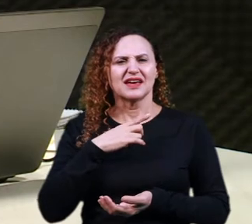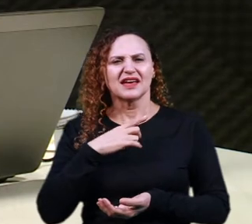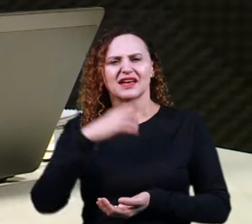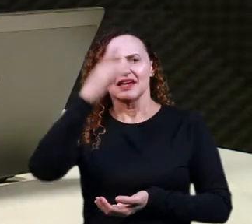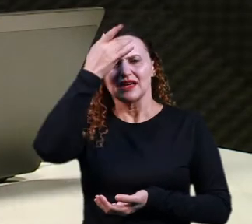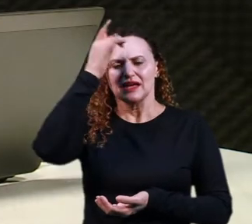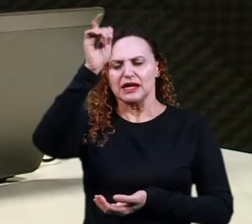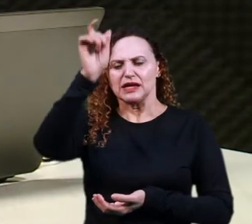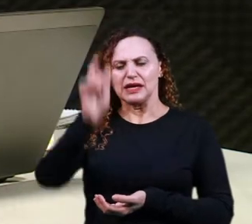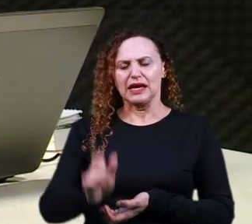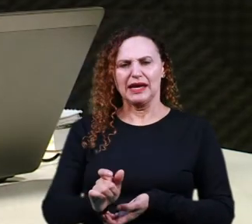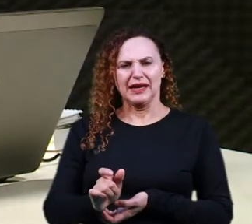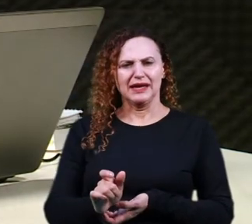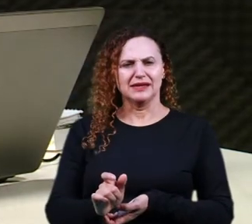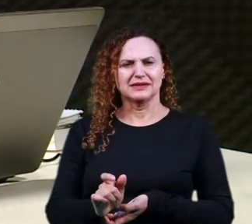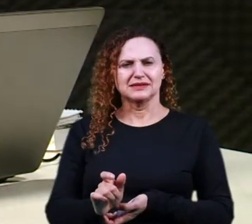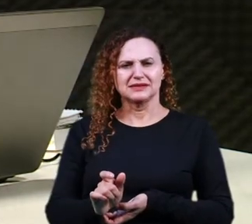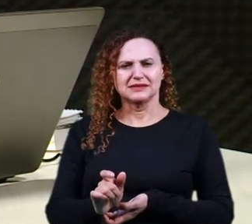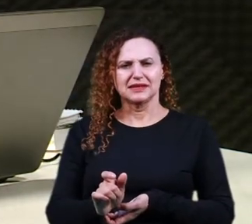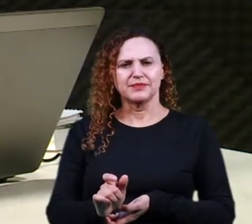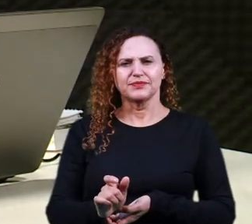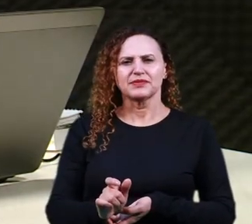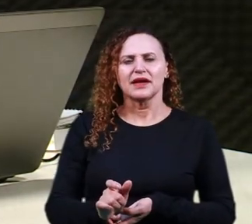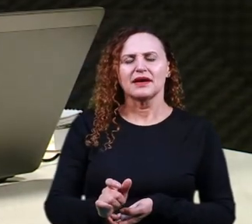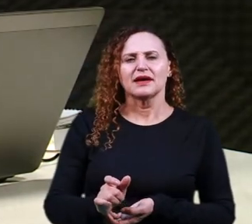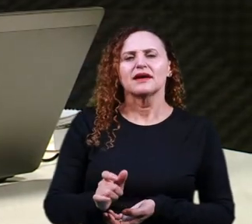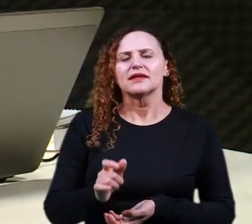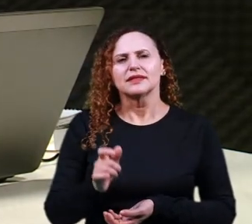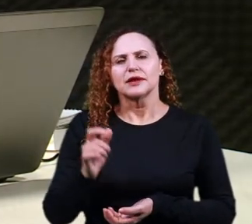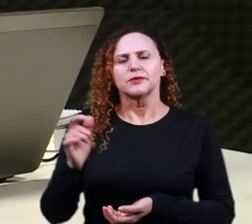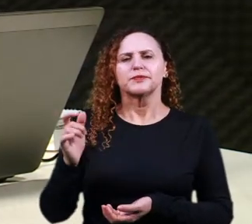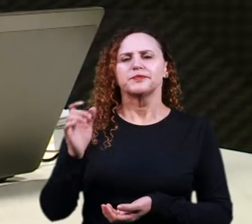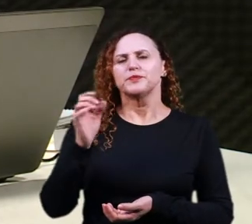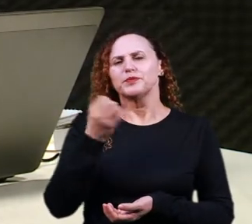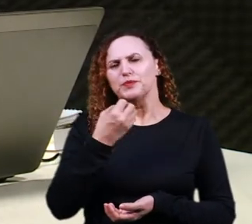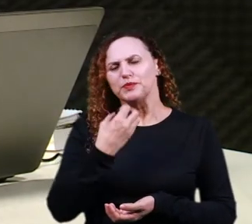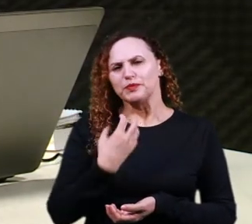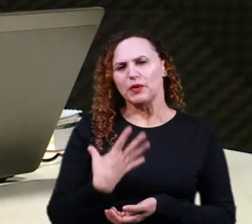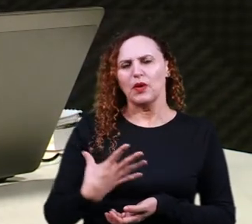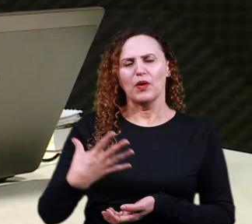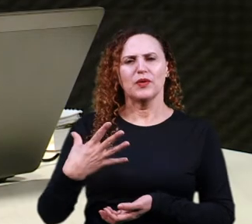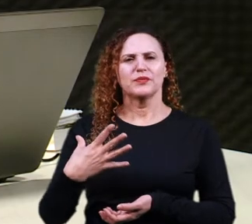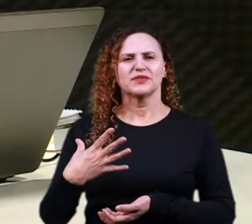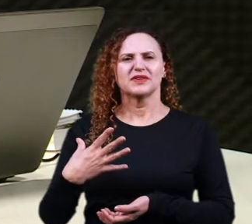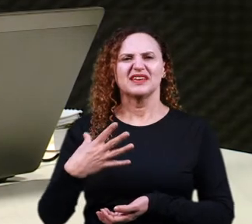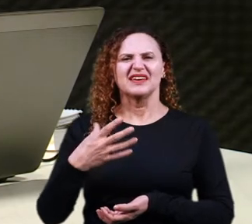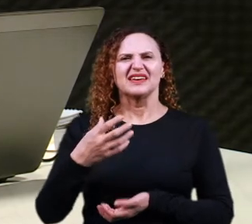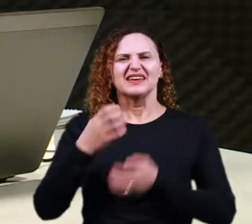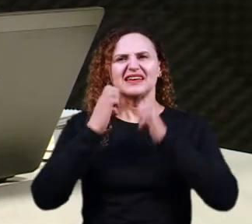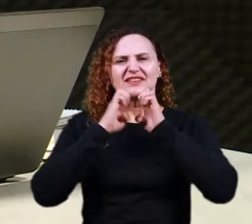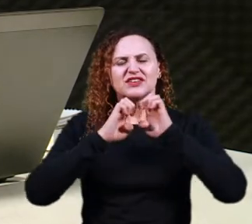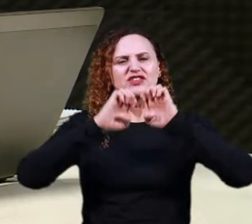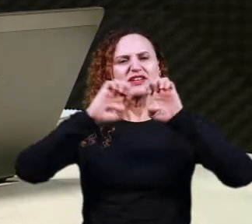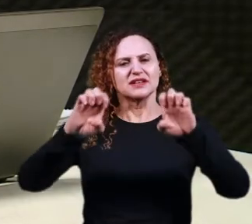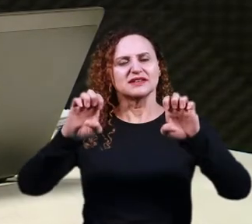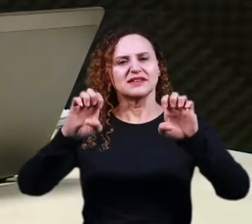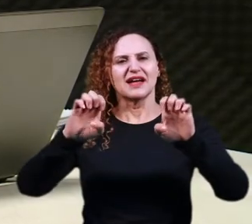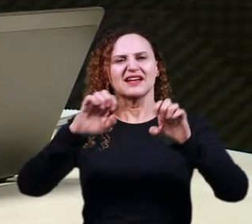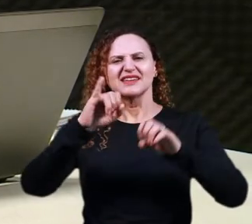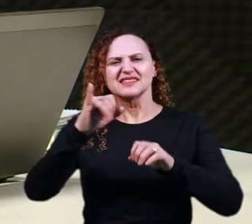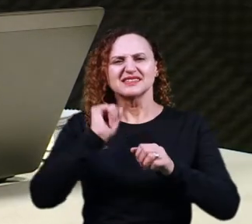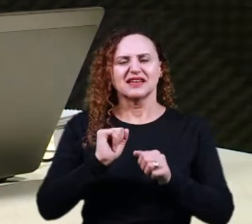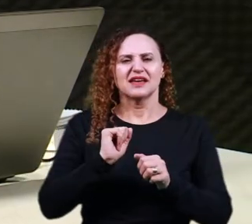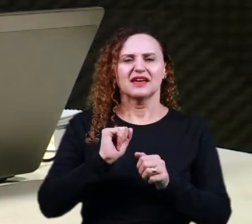público então número uso quando ele está pregando ele diz né saísse tão desenganado da pregação como